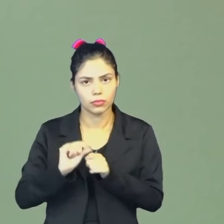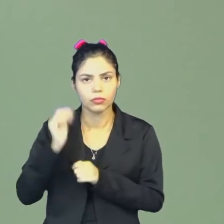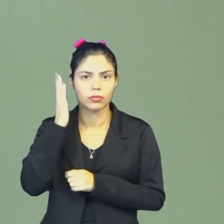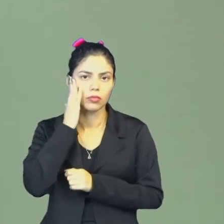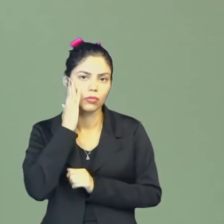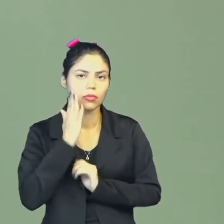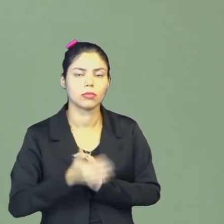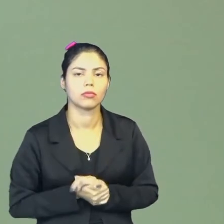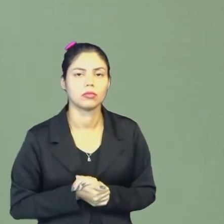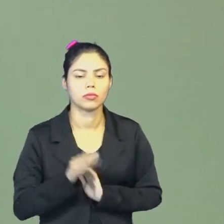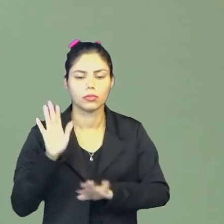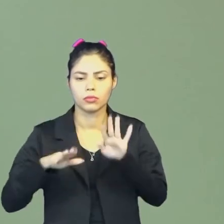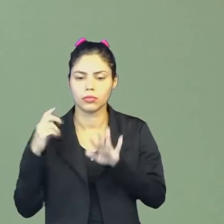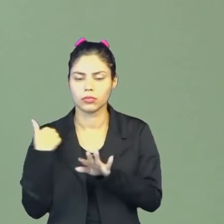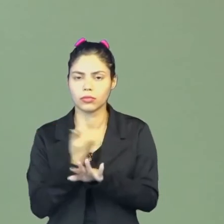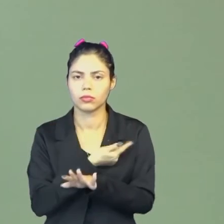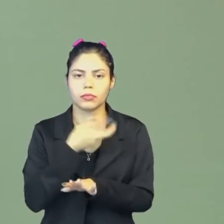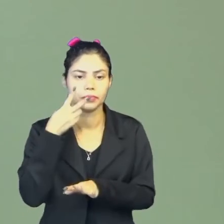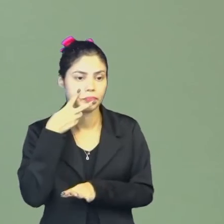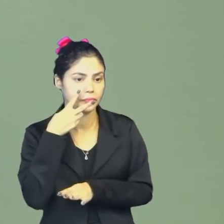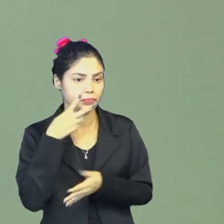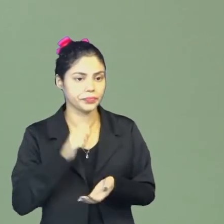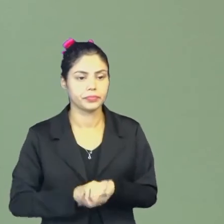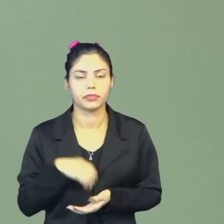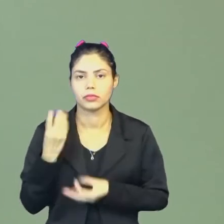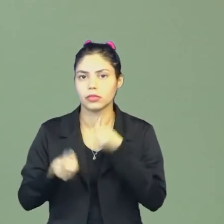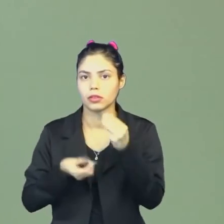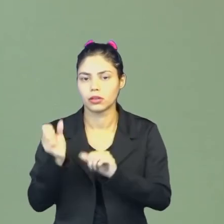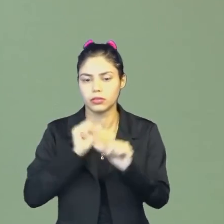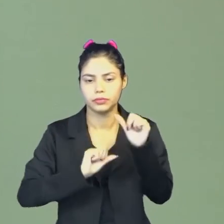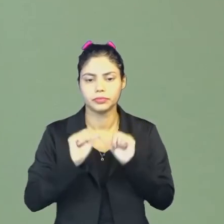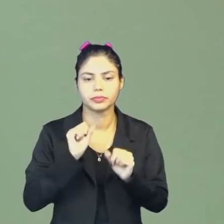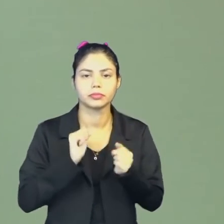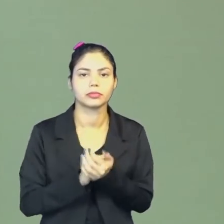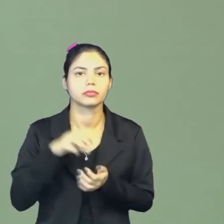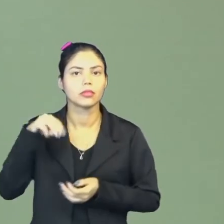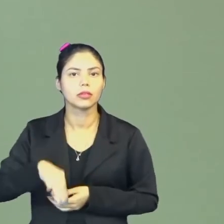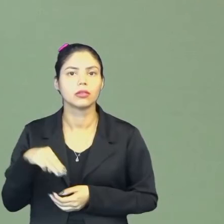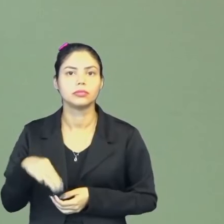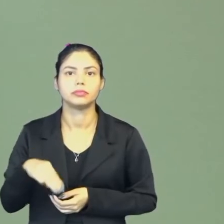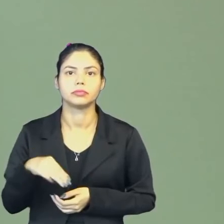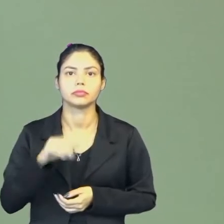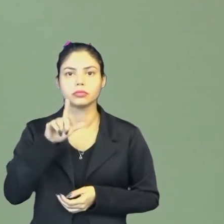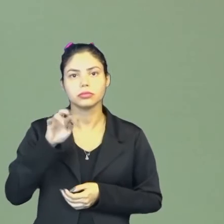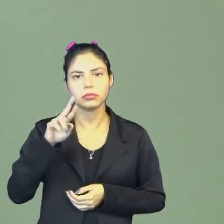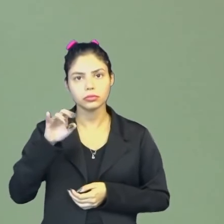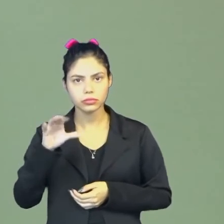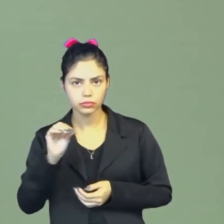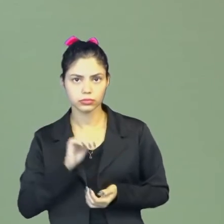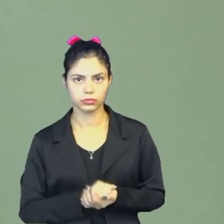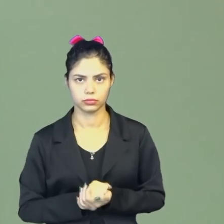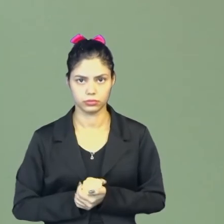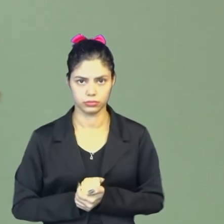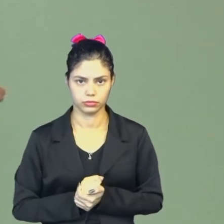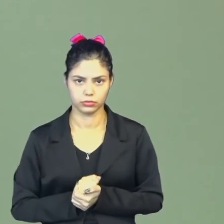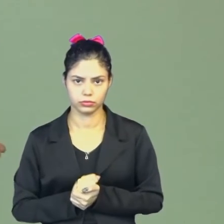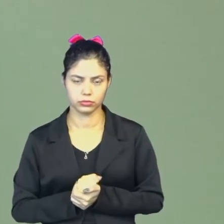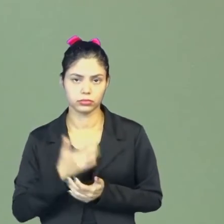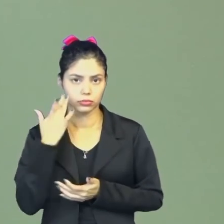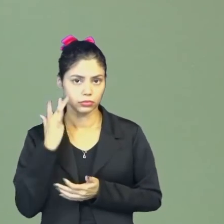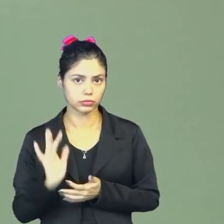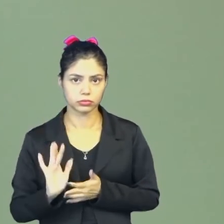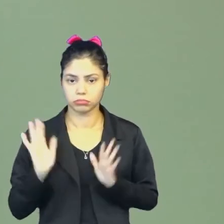entendido. Que às vezes você olha bem e diz, olha, como é que eu vou transformar metro em litro? Não